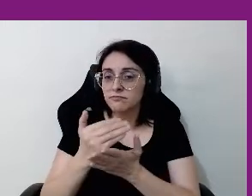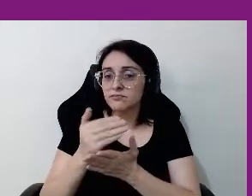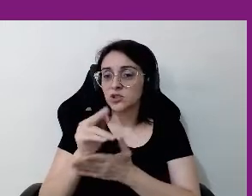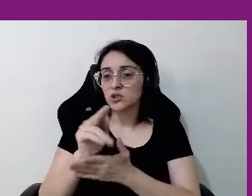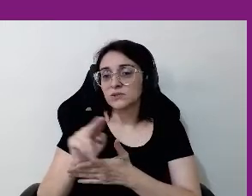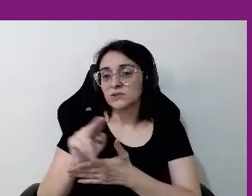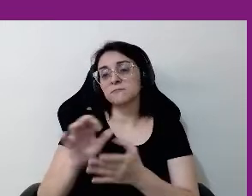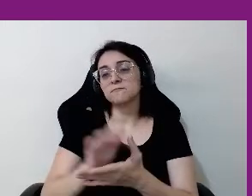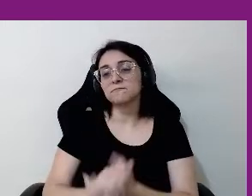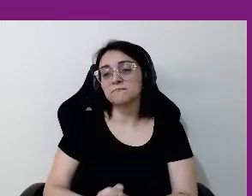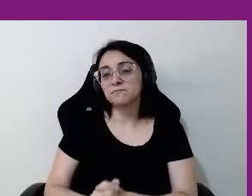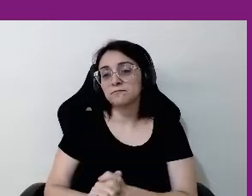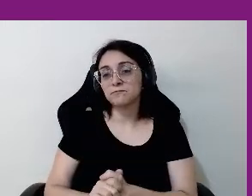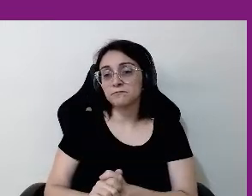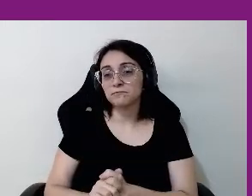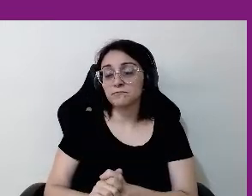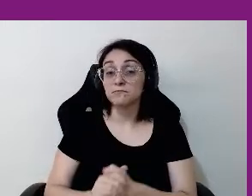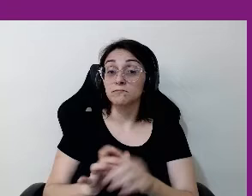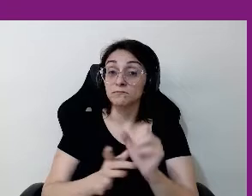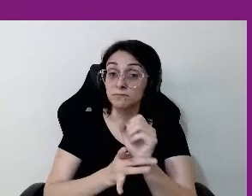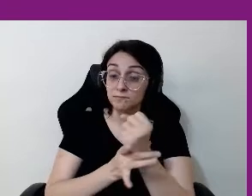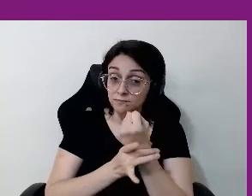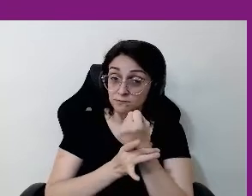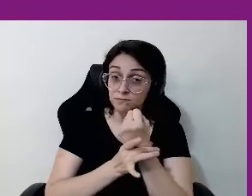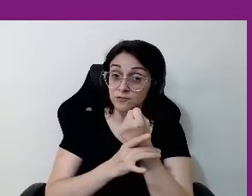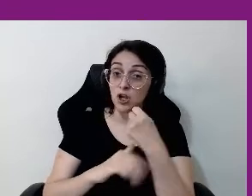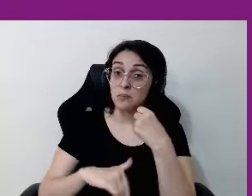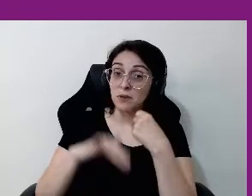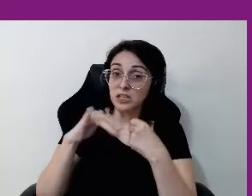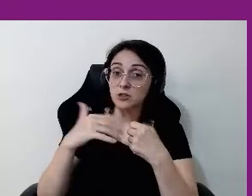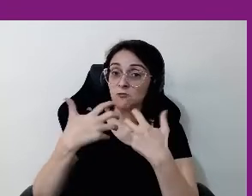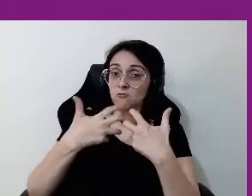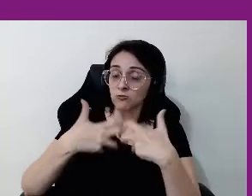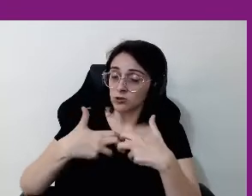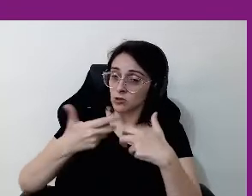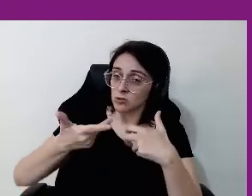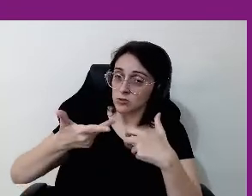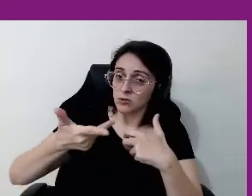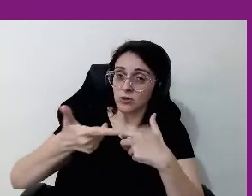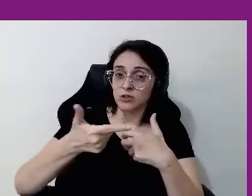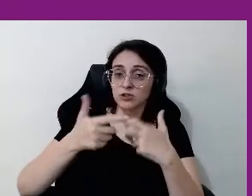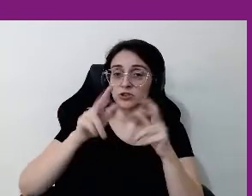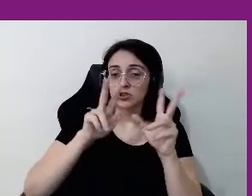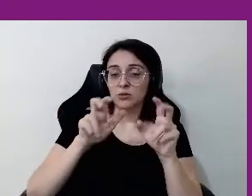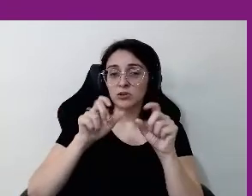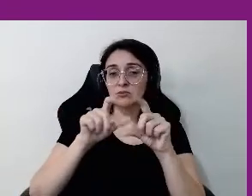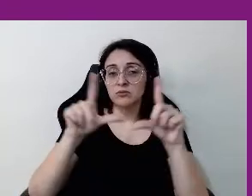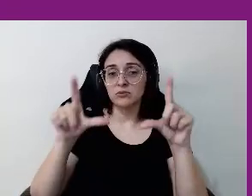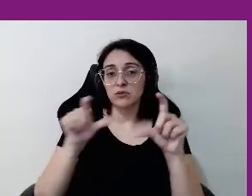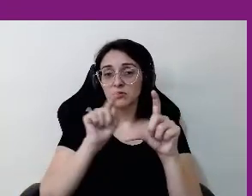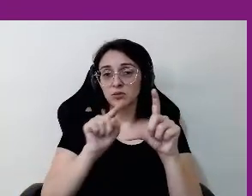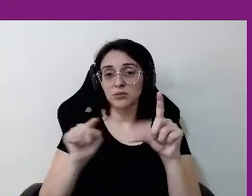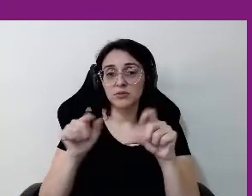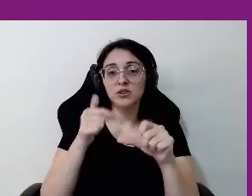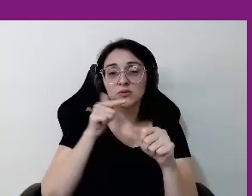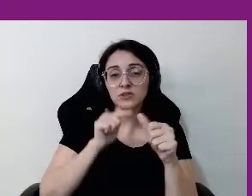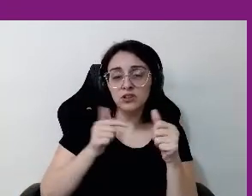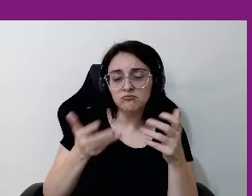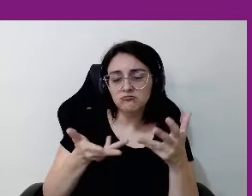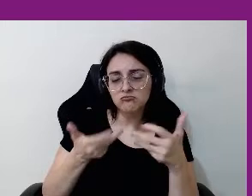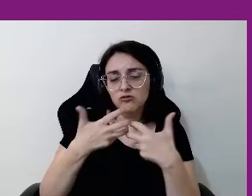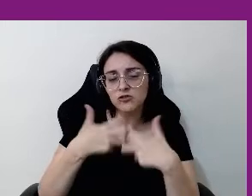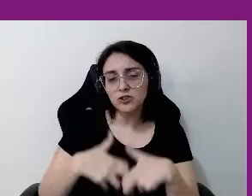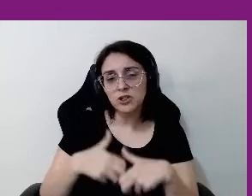utilizar. São seguros e são mais eficientes com relação à configuração de ventilação, e